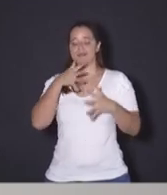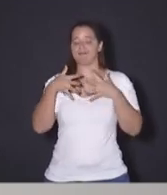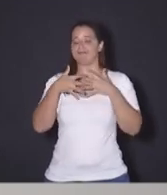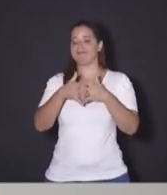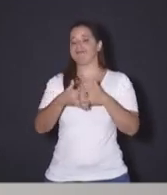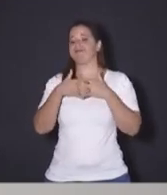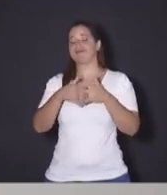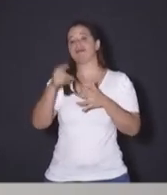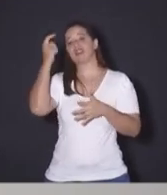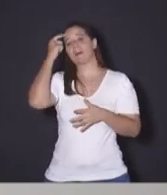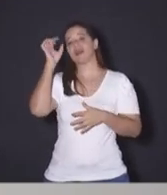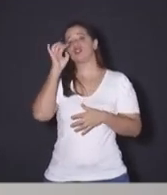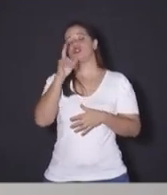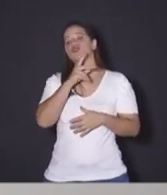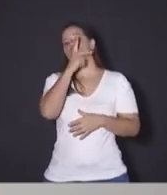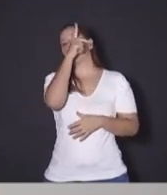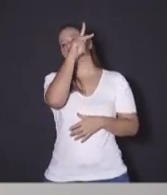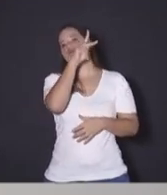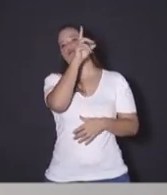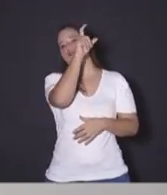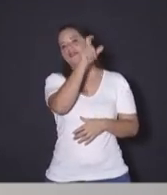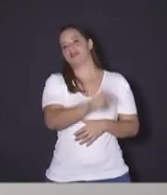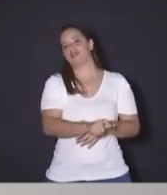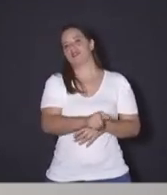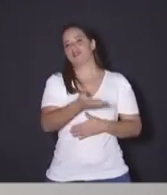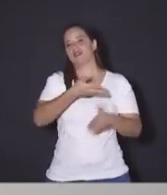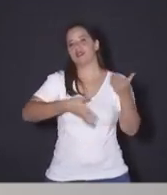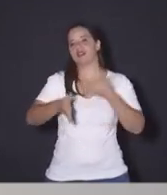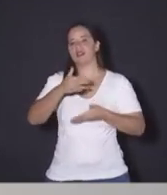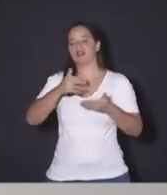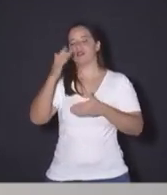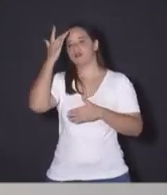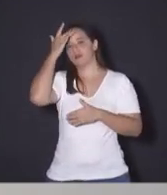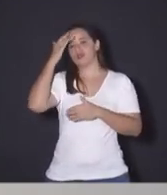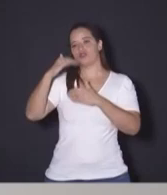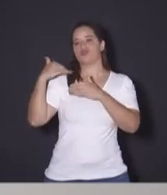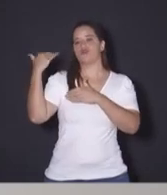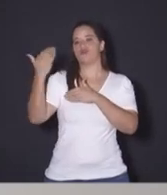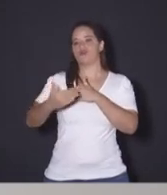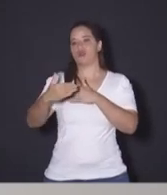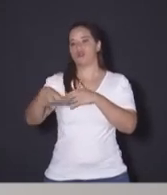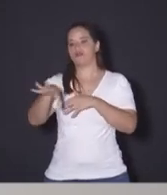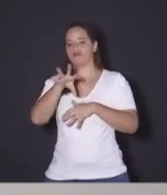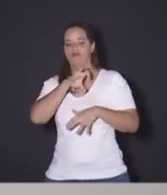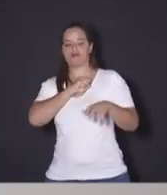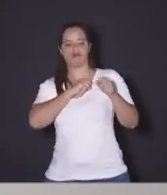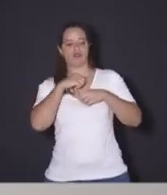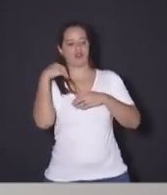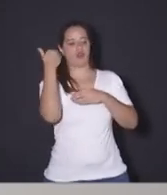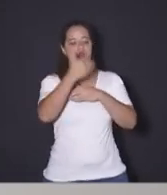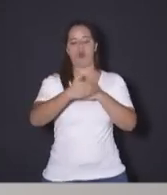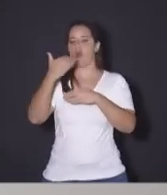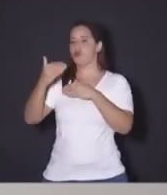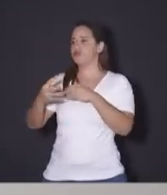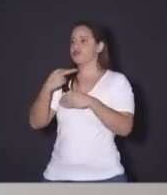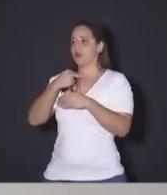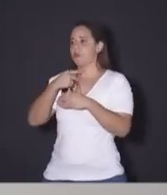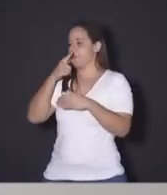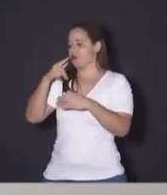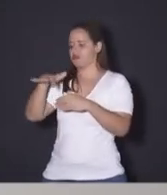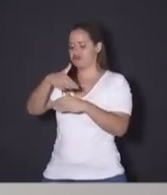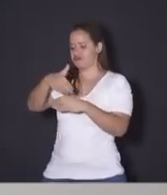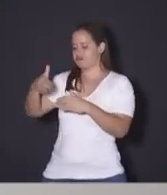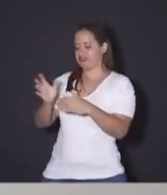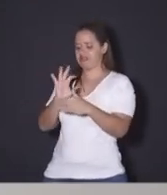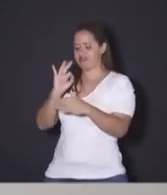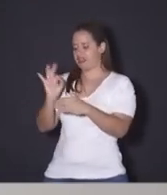pensa apenas em si e se relacionar com fora e sugar tudo que está ao redor não nascer nenhum campeão ao que está perto